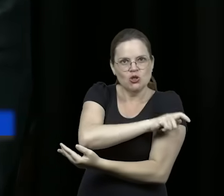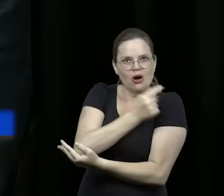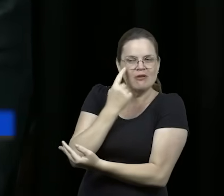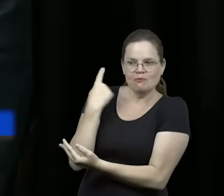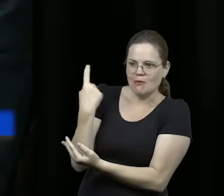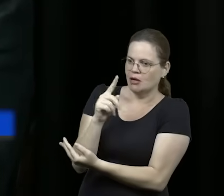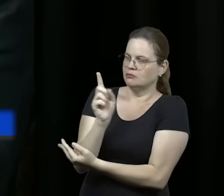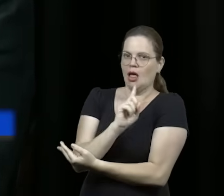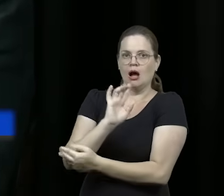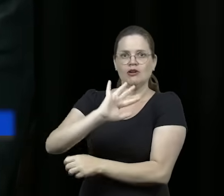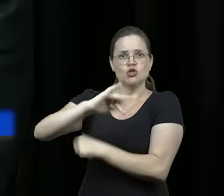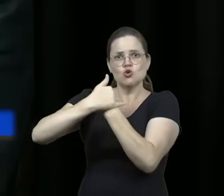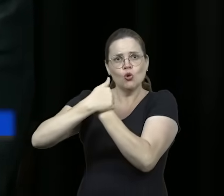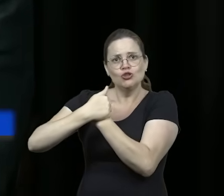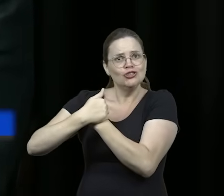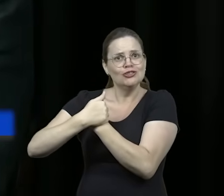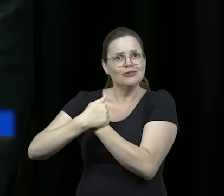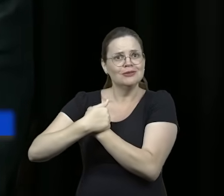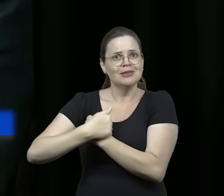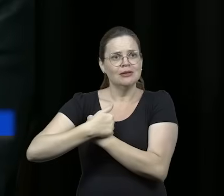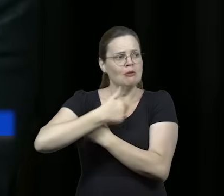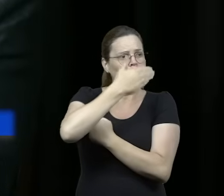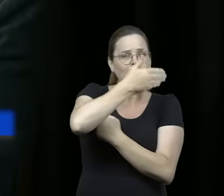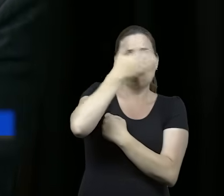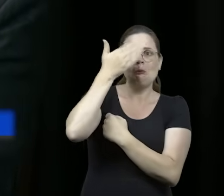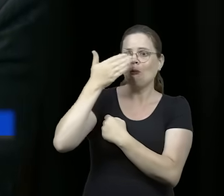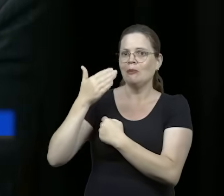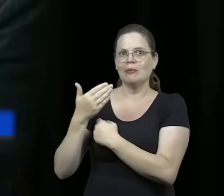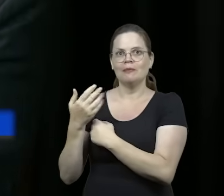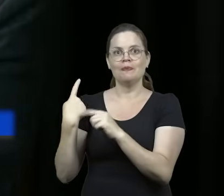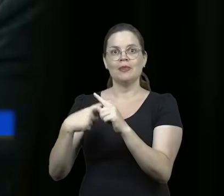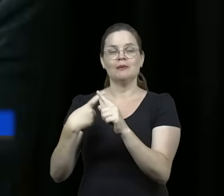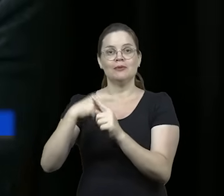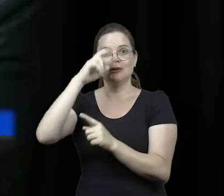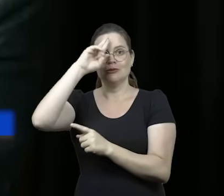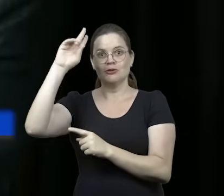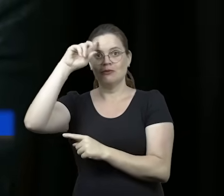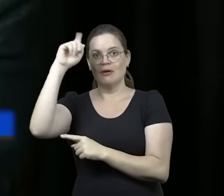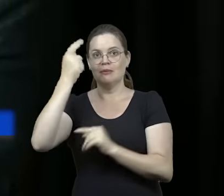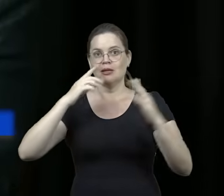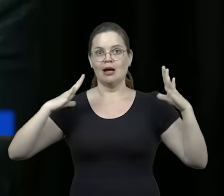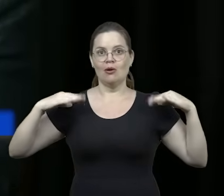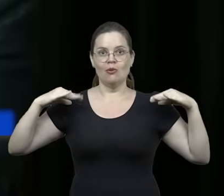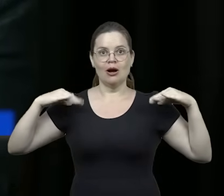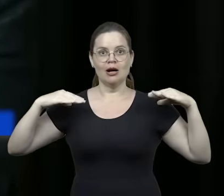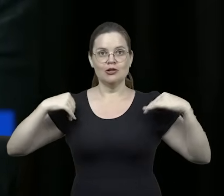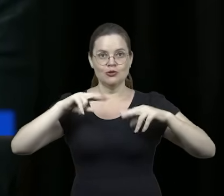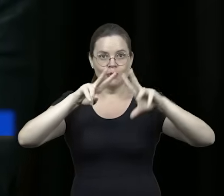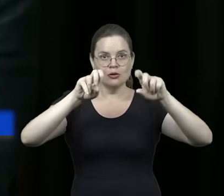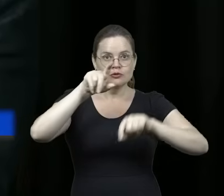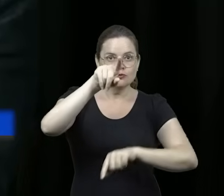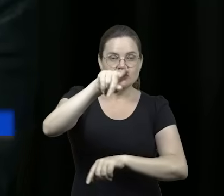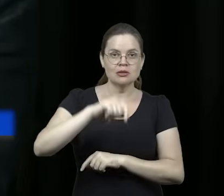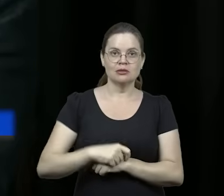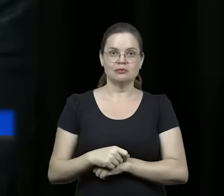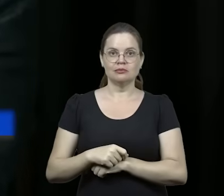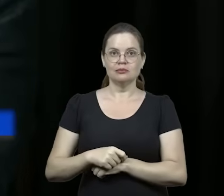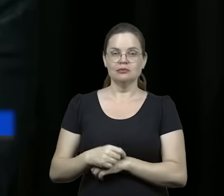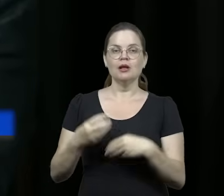fala que Ele dará ordem aos seus anjos a teu respeito. Para quem? Para